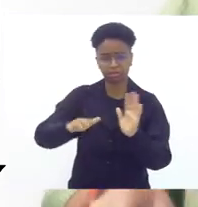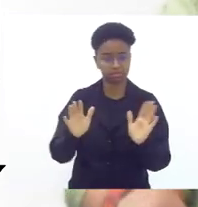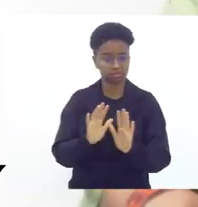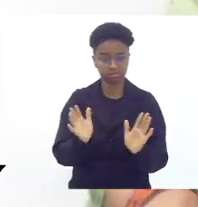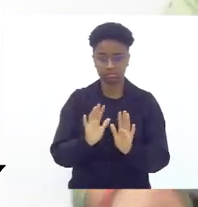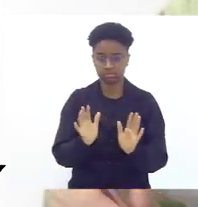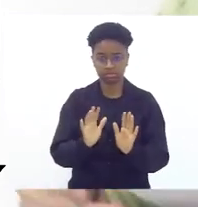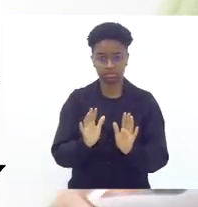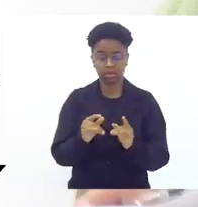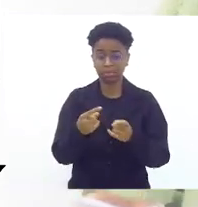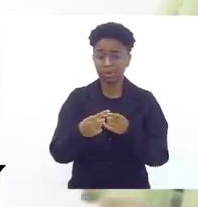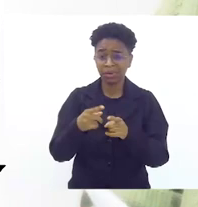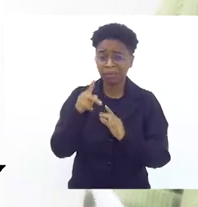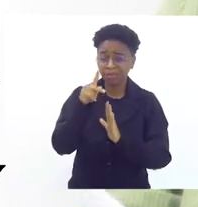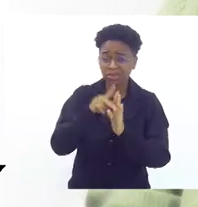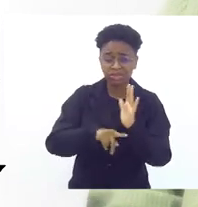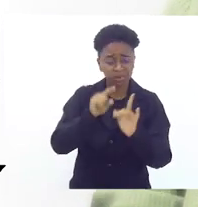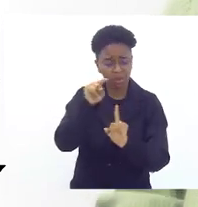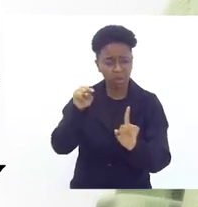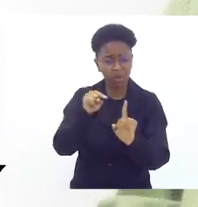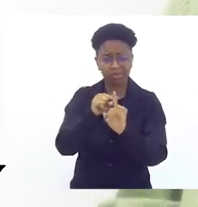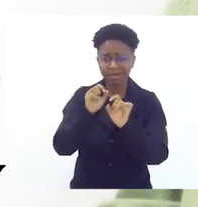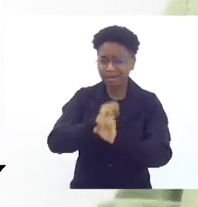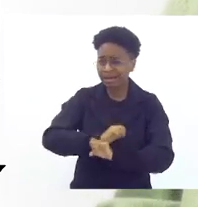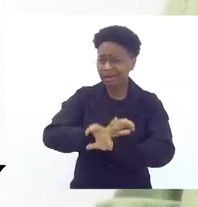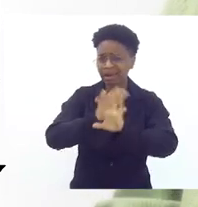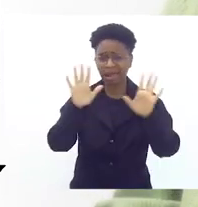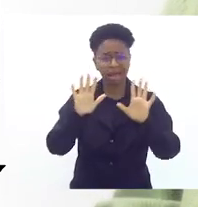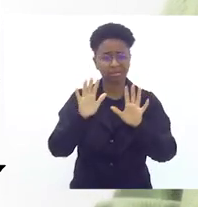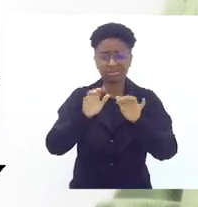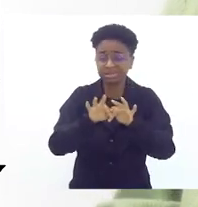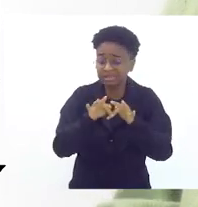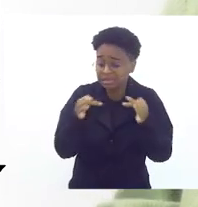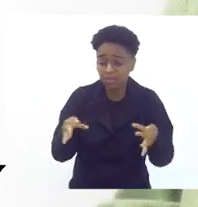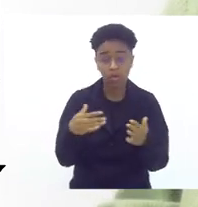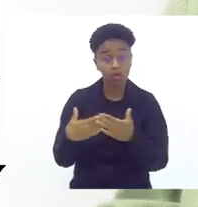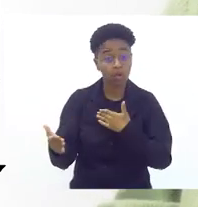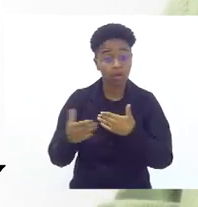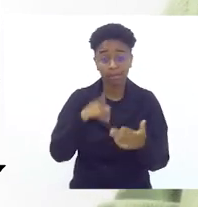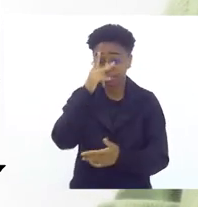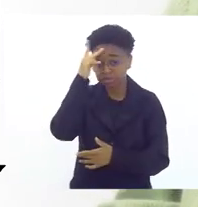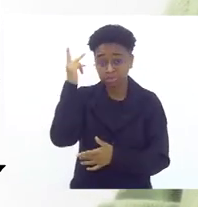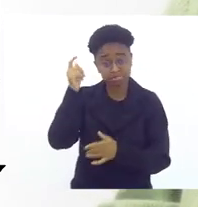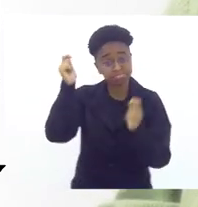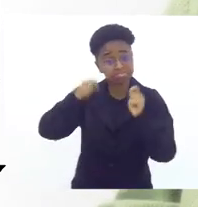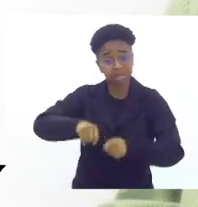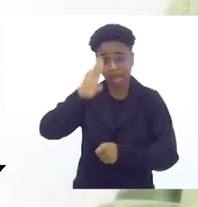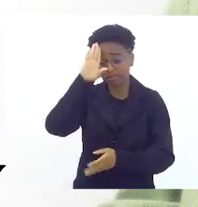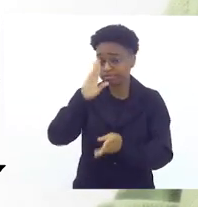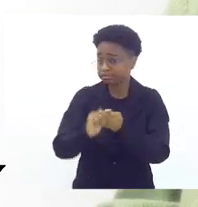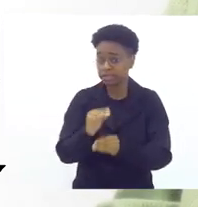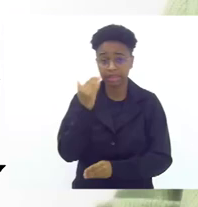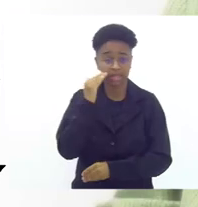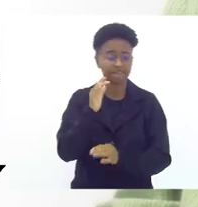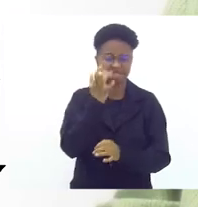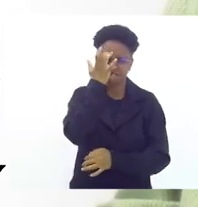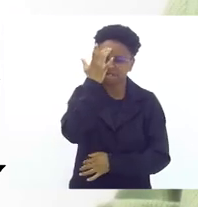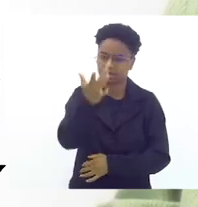projeto tão objetivo tão claro e tão simples que qualquer pessoa pode entender simplesmente